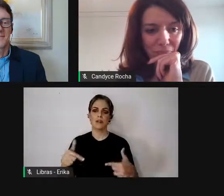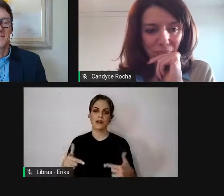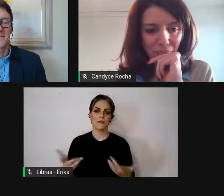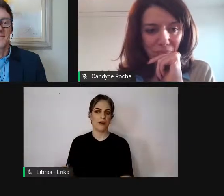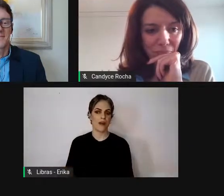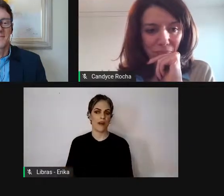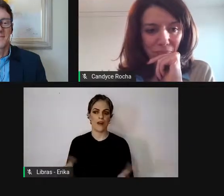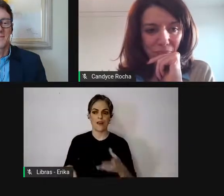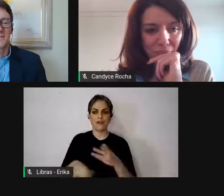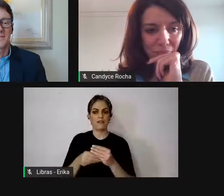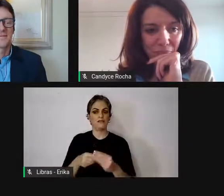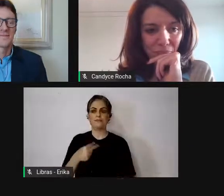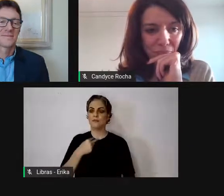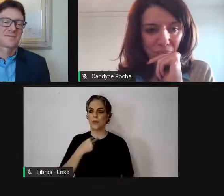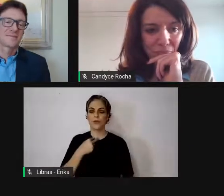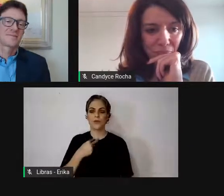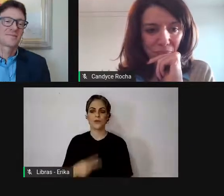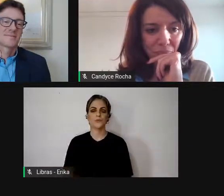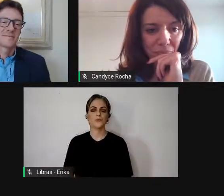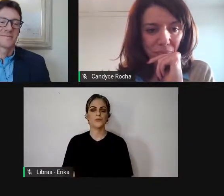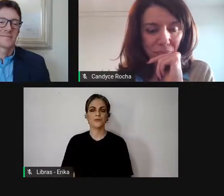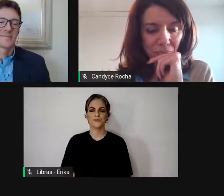e chegou ao ponto de